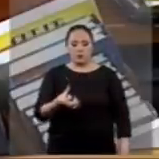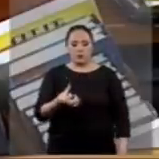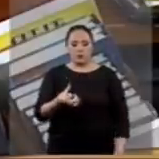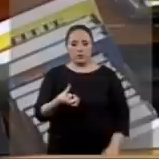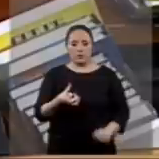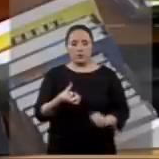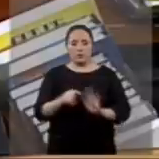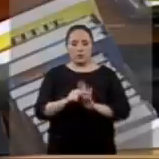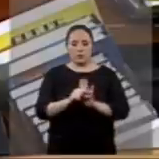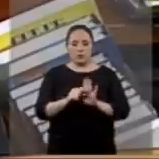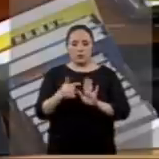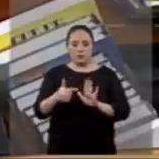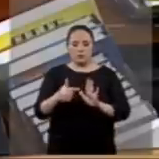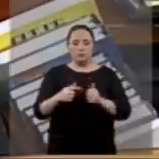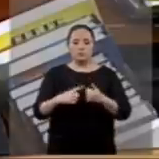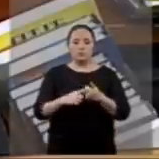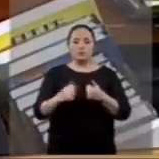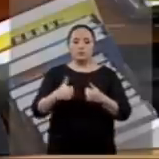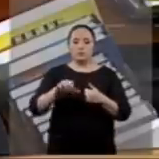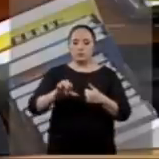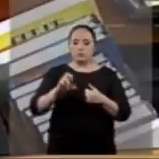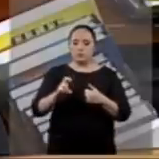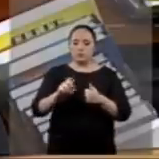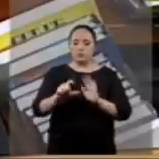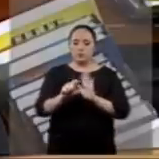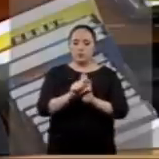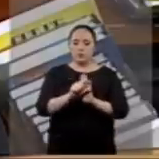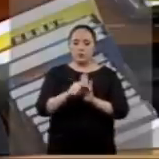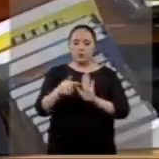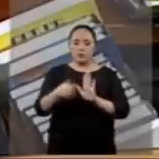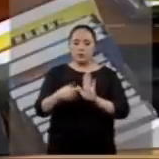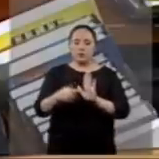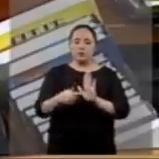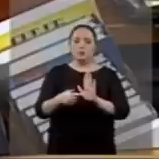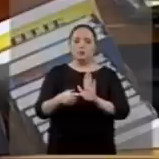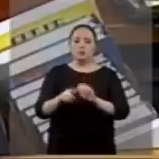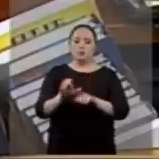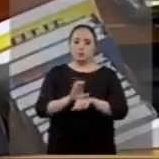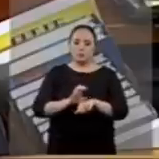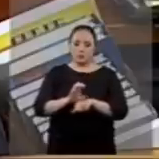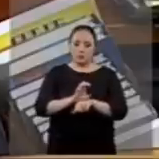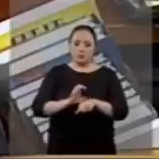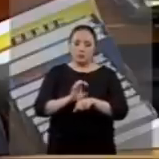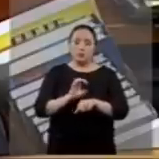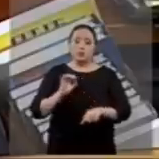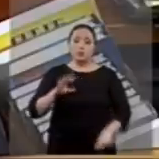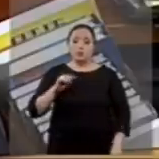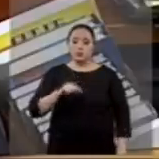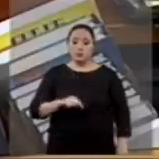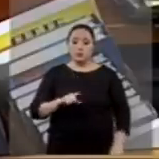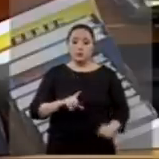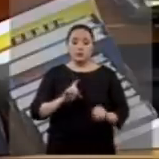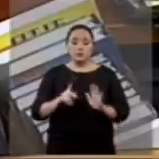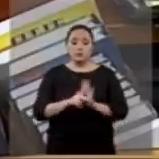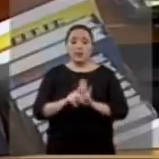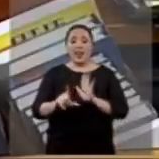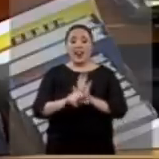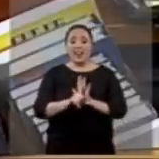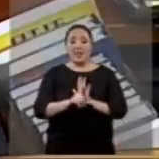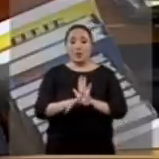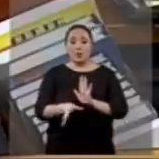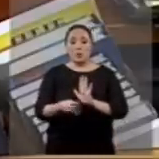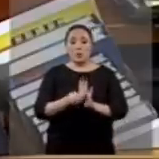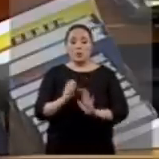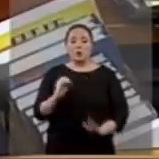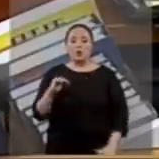146.2, 195, parágrafo 7º do diploma maior, somente lei complementar, e